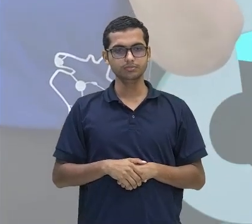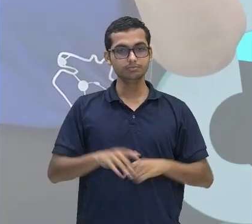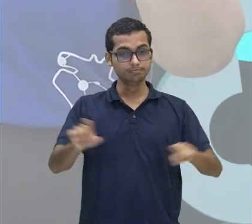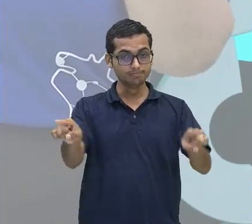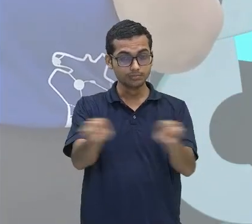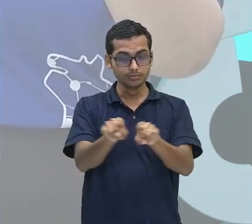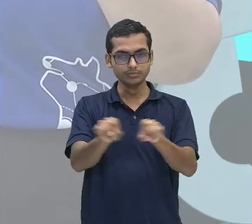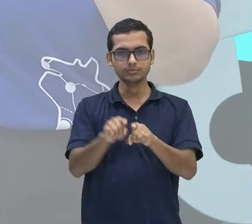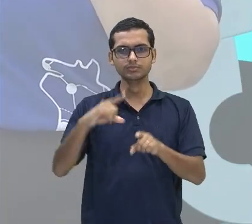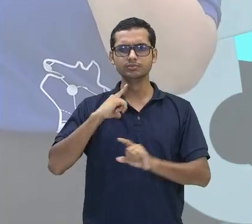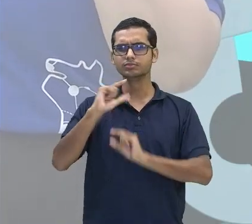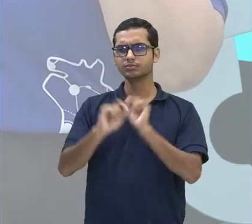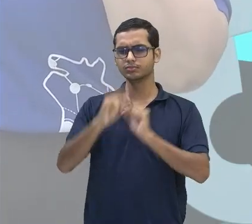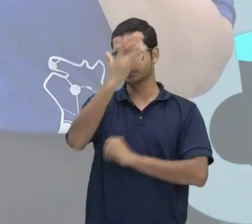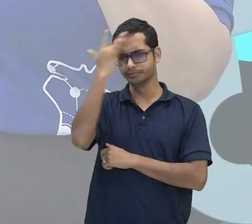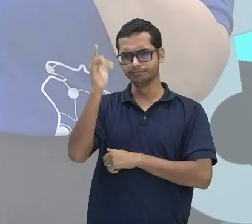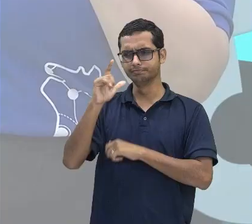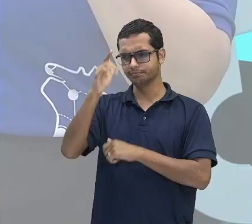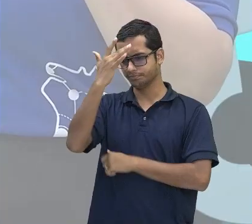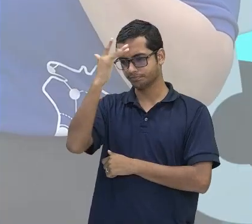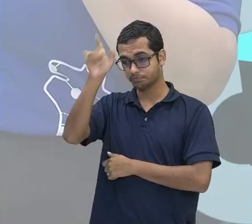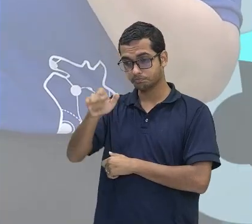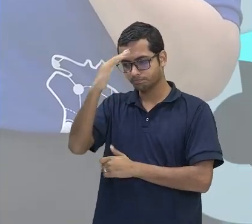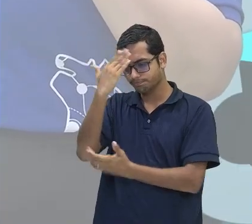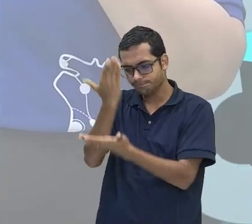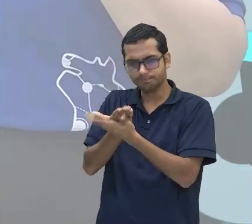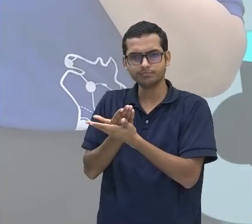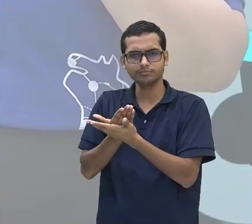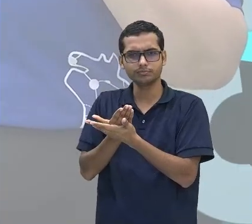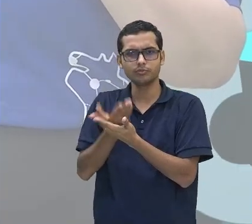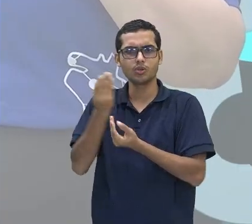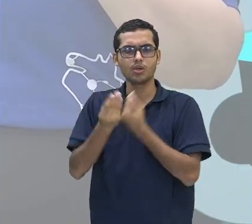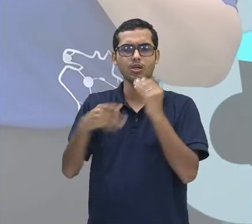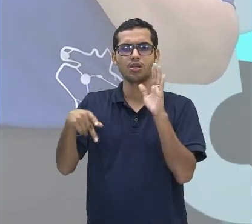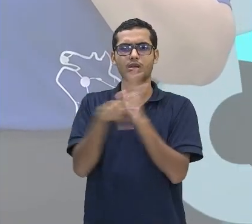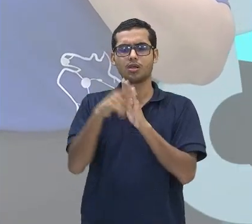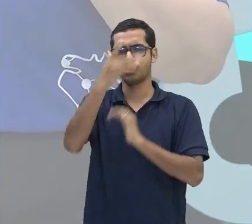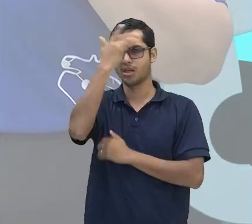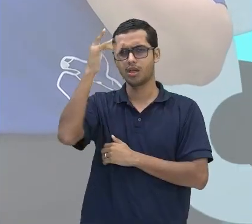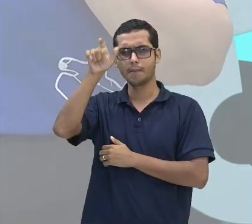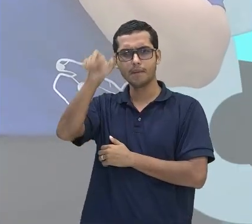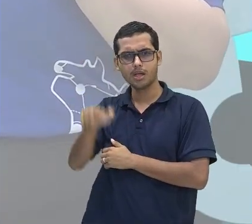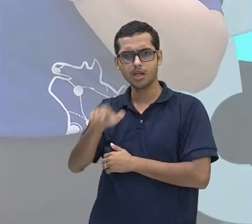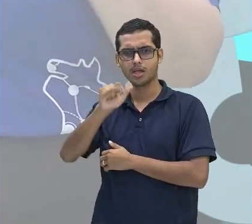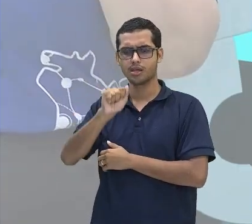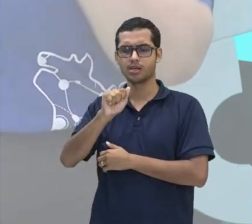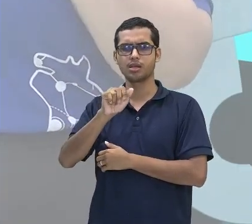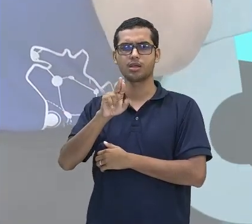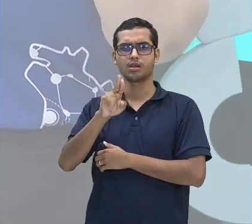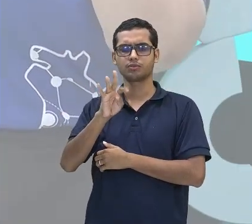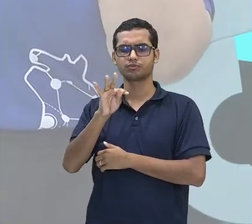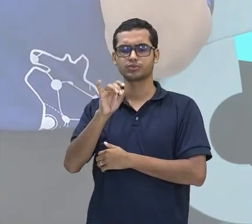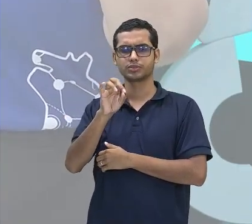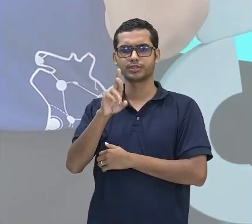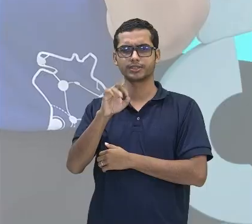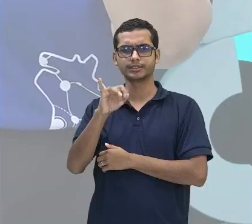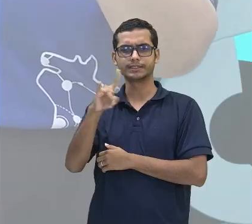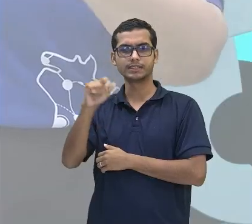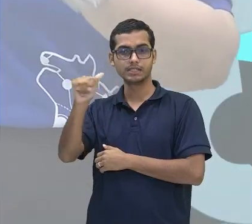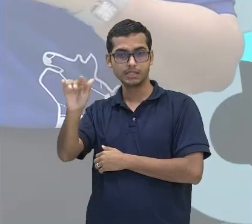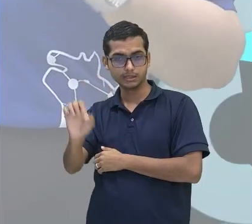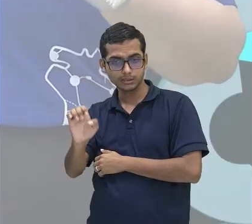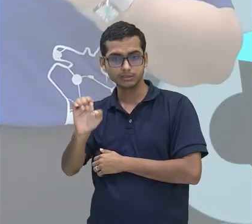de convencimento, de persuasão, que é a questão da autoridade e experiência, não é? Então, os